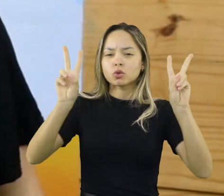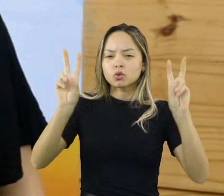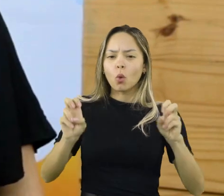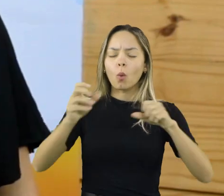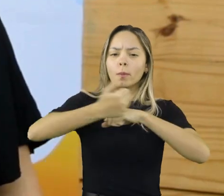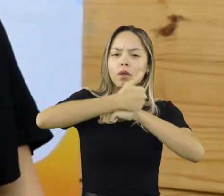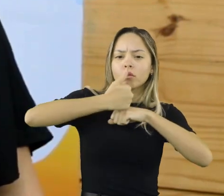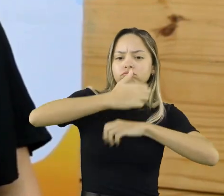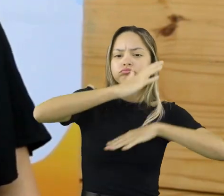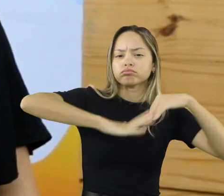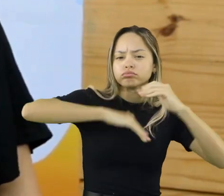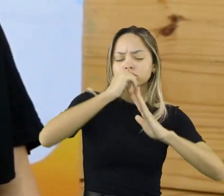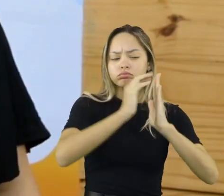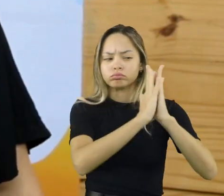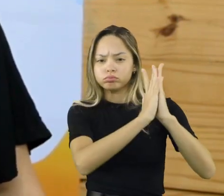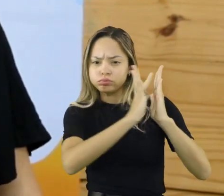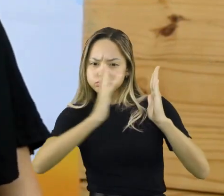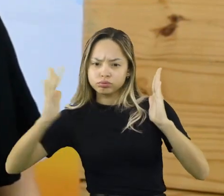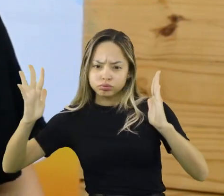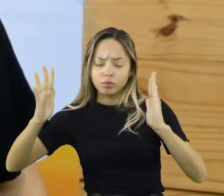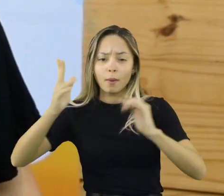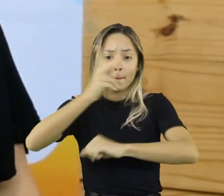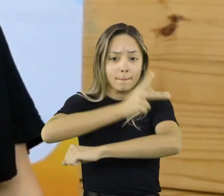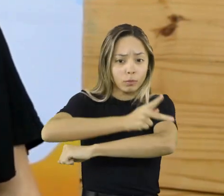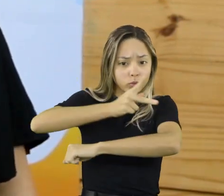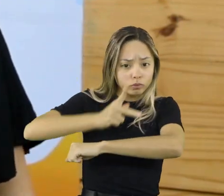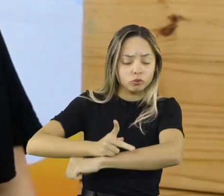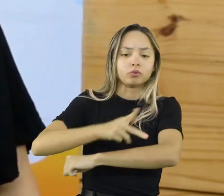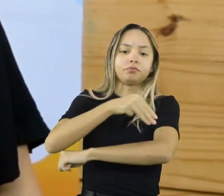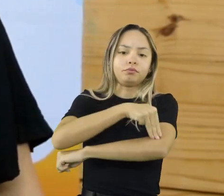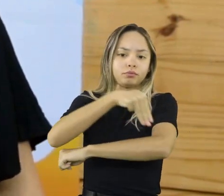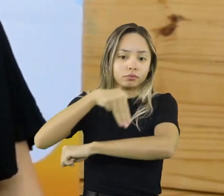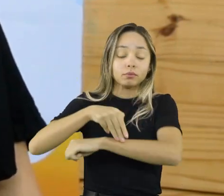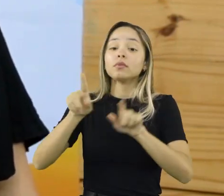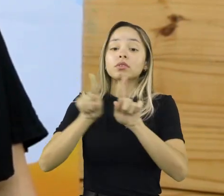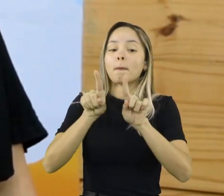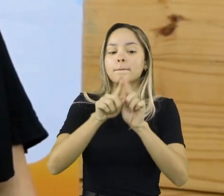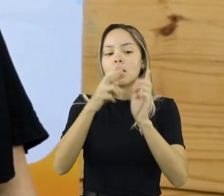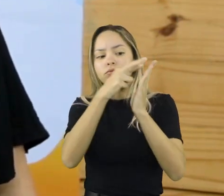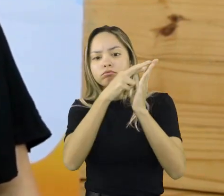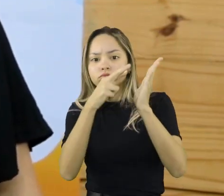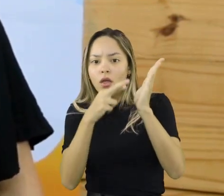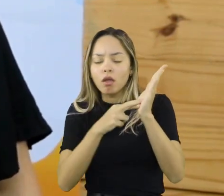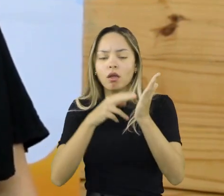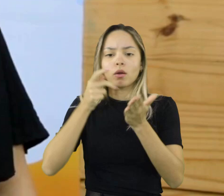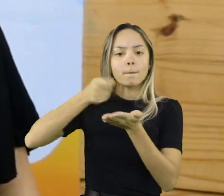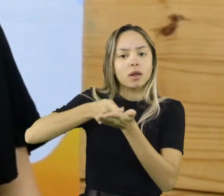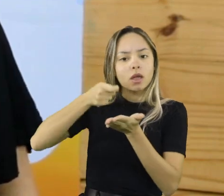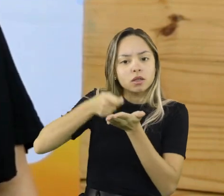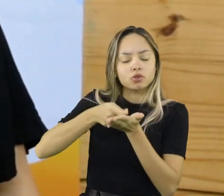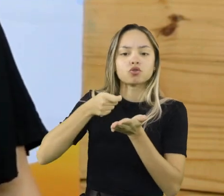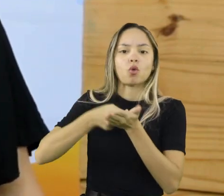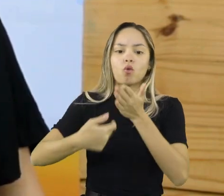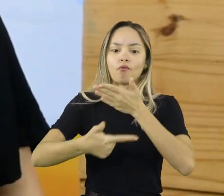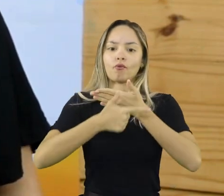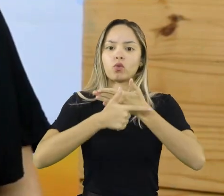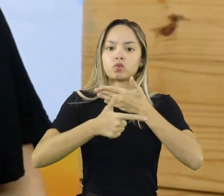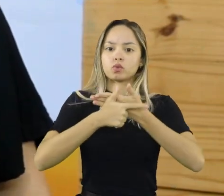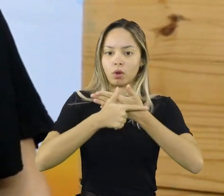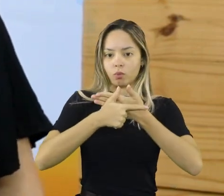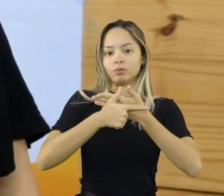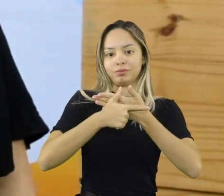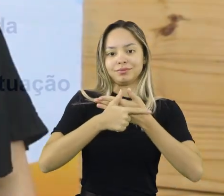carreira profissional, né, as funções, as atribuições do professor que atua no Magistério